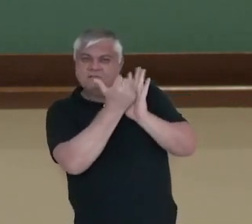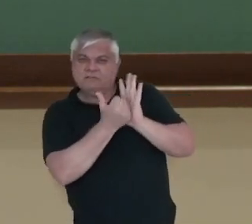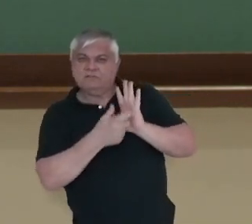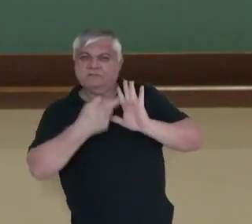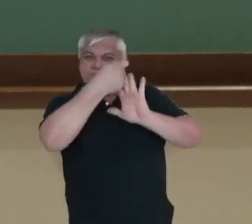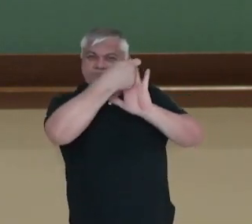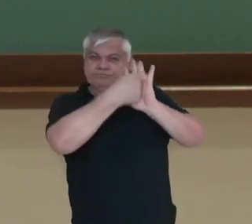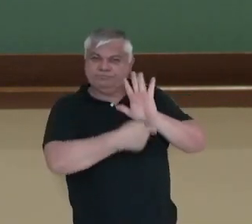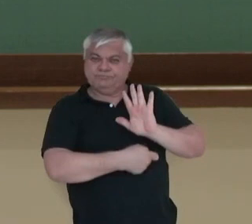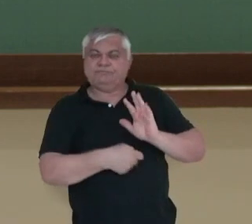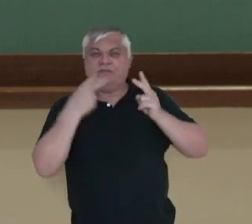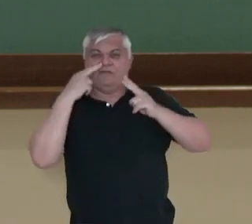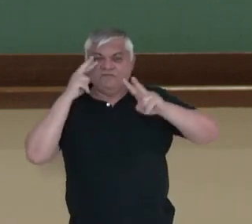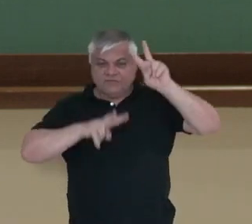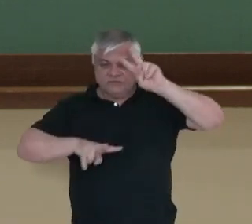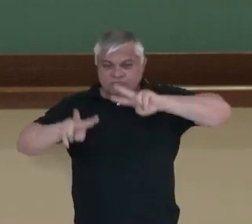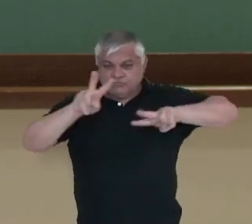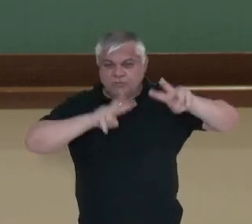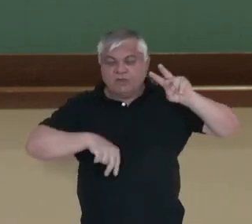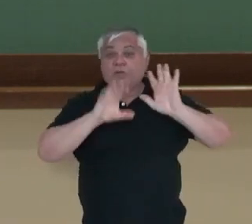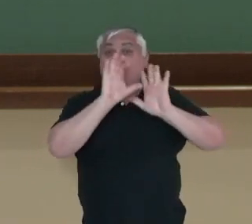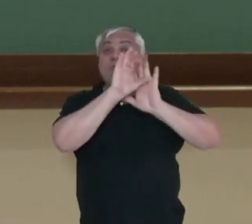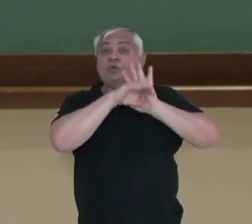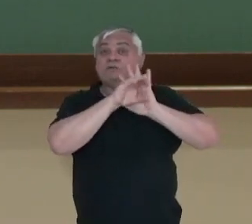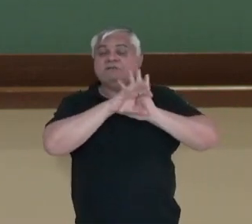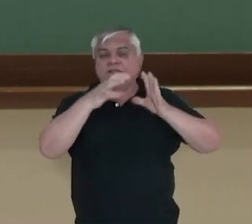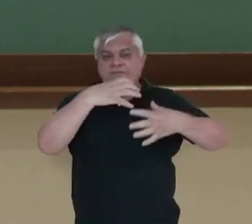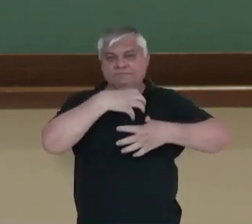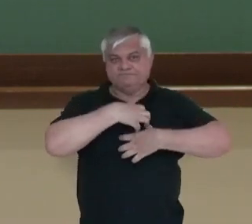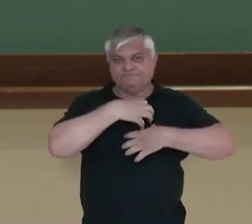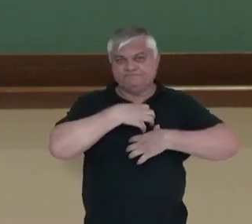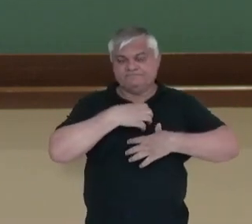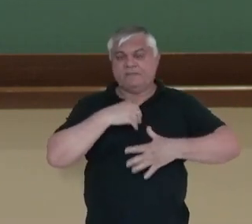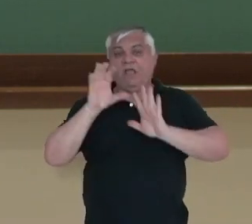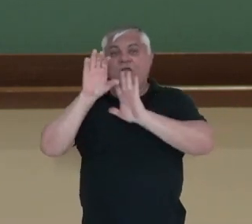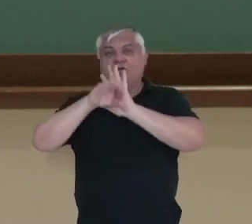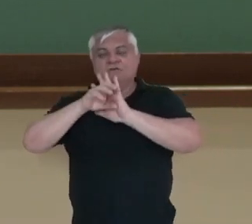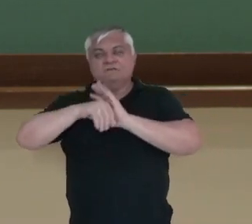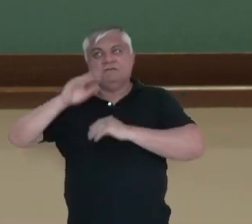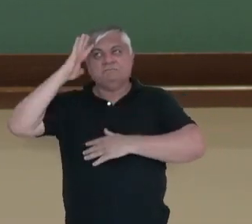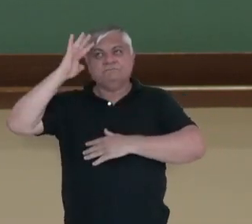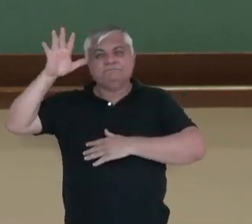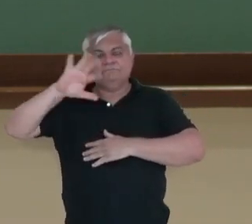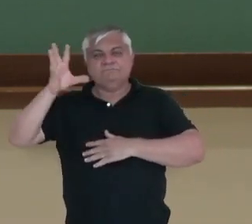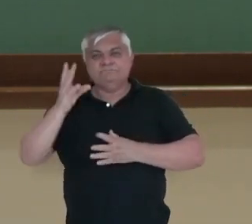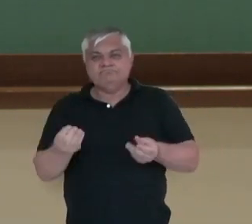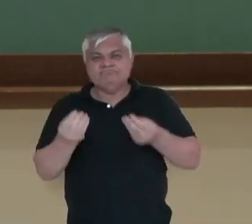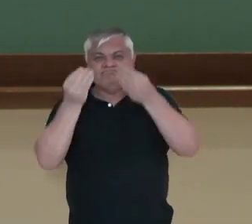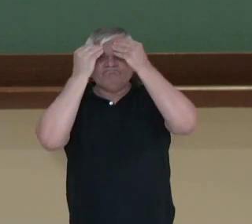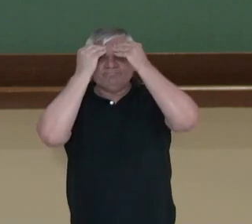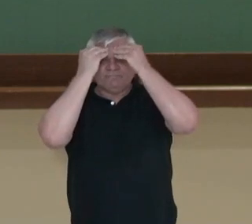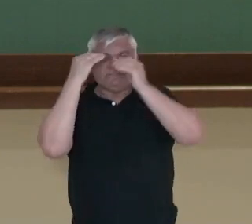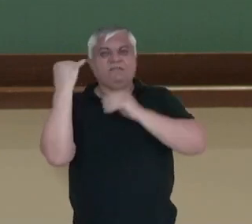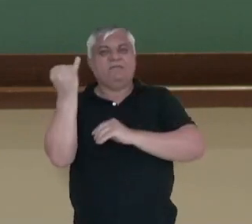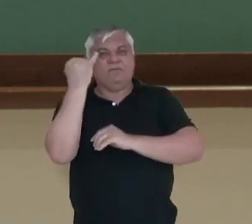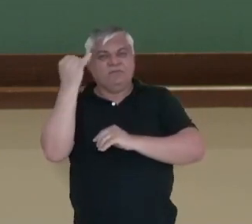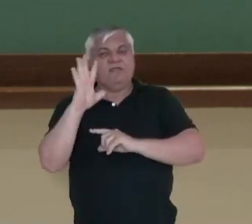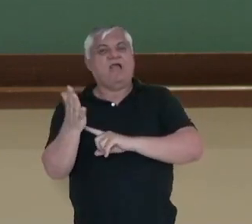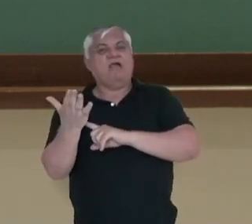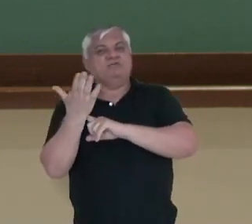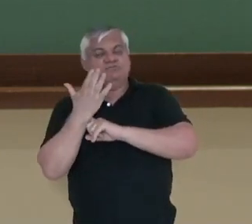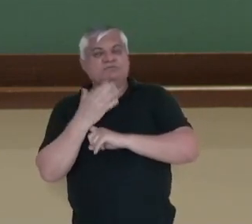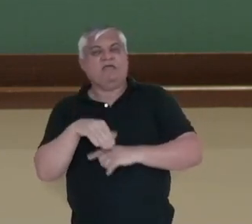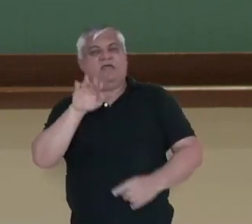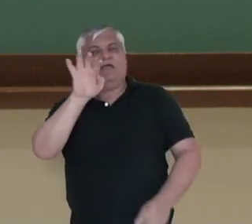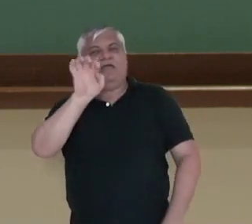a gente visualizar esses conceitos, a gente vai aprendendo melhor, vai memorizando algumas ideias importantes, o que é empirismo, o que é